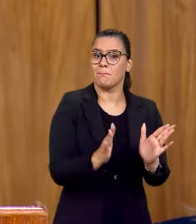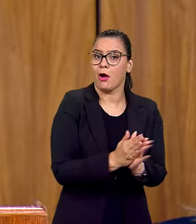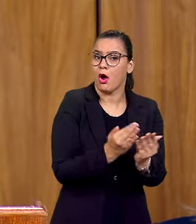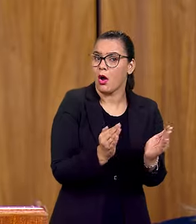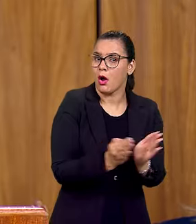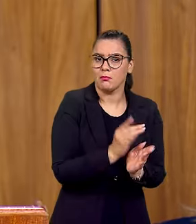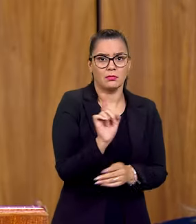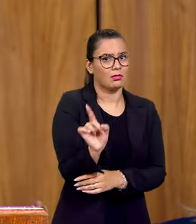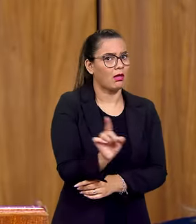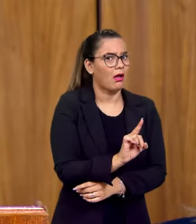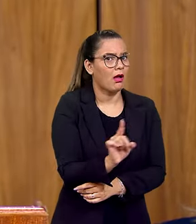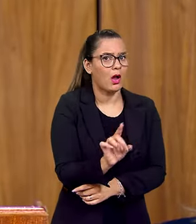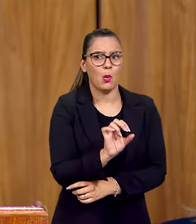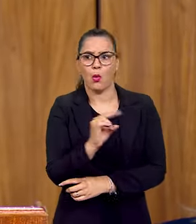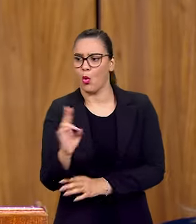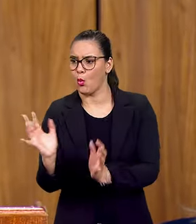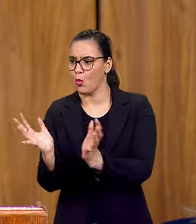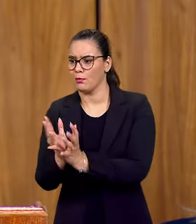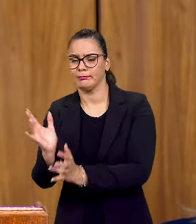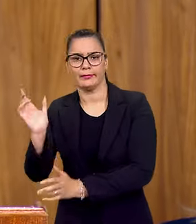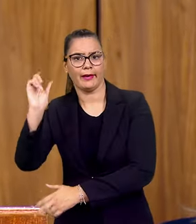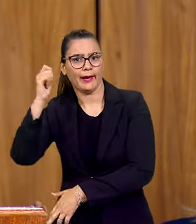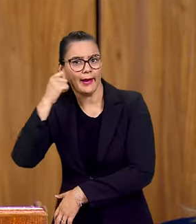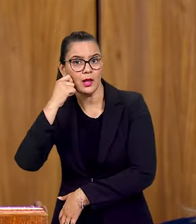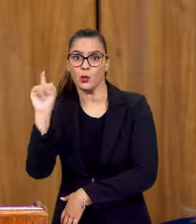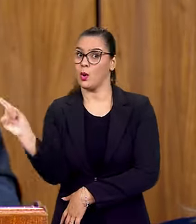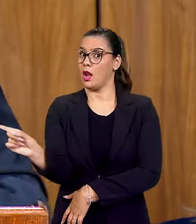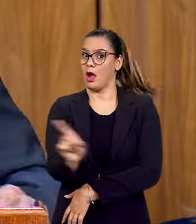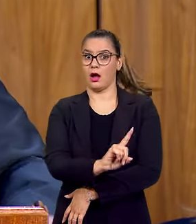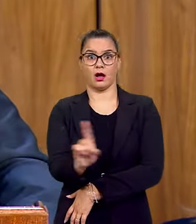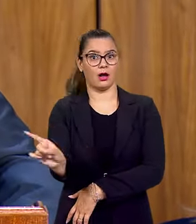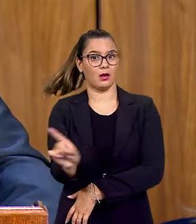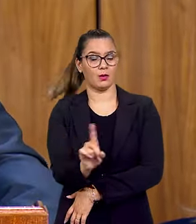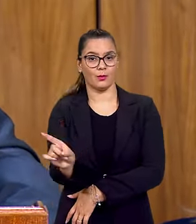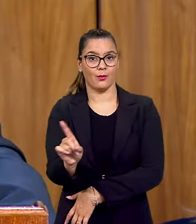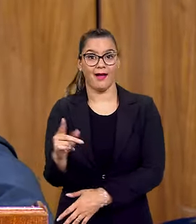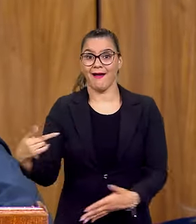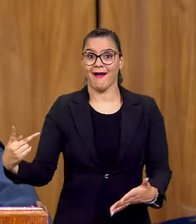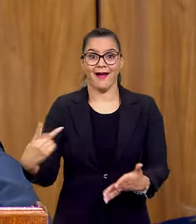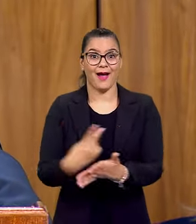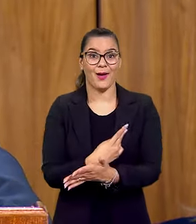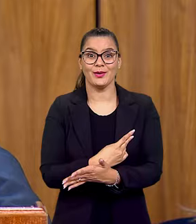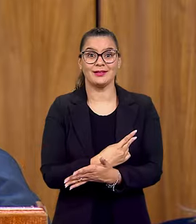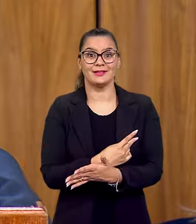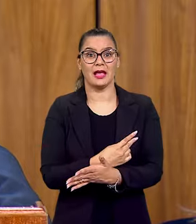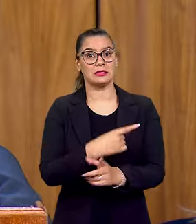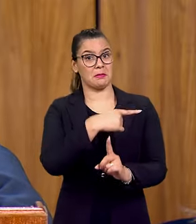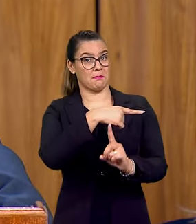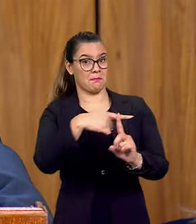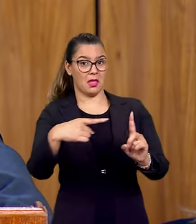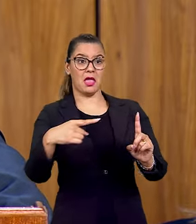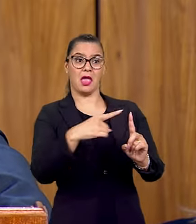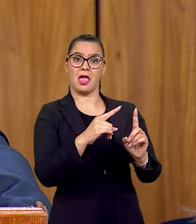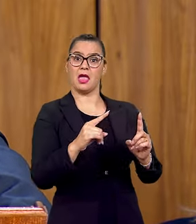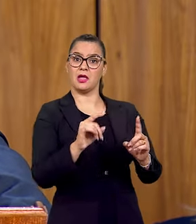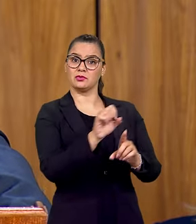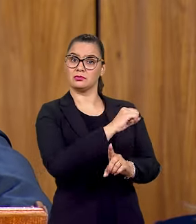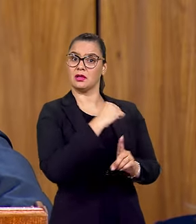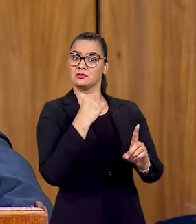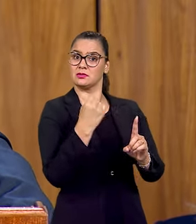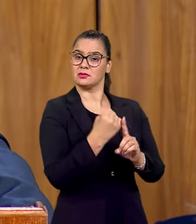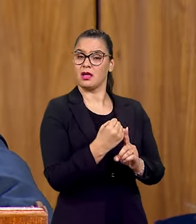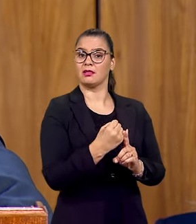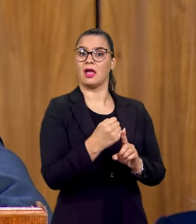dos pobres e no meio do povo negro que acontece isso. Não! Acontece em setores médios